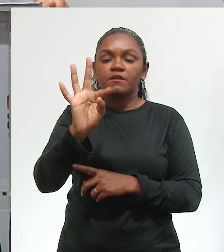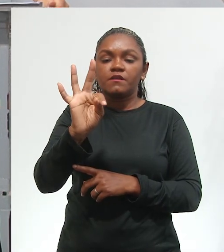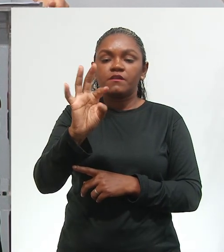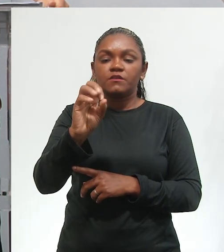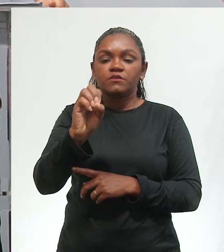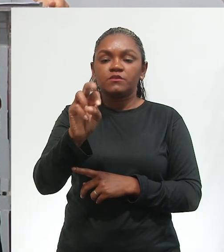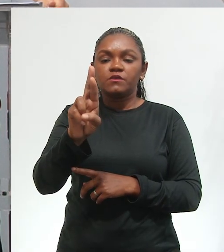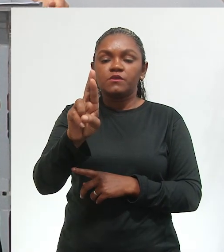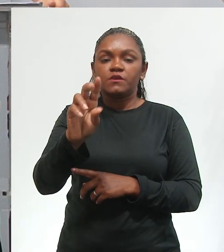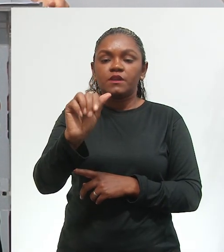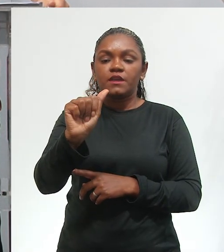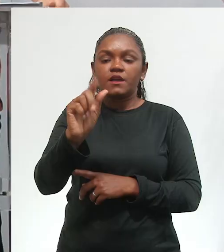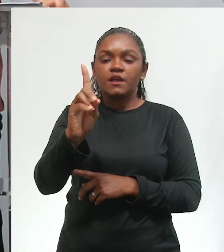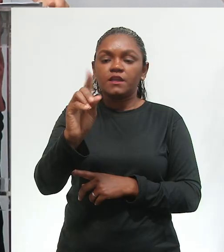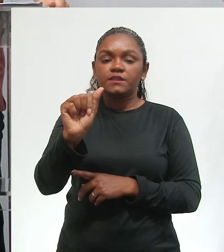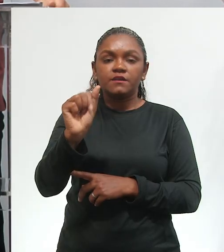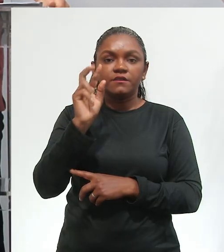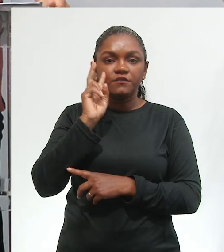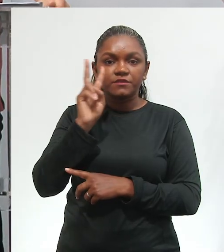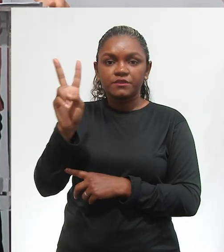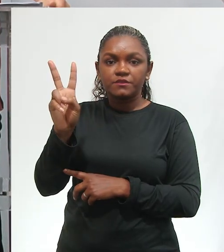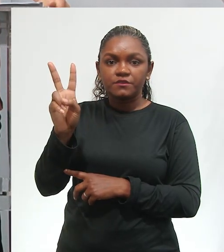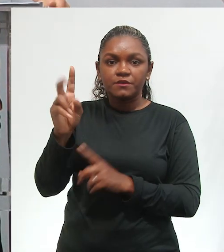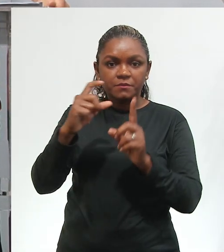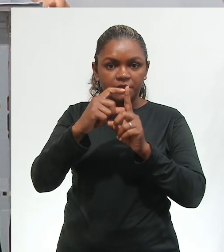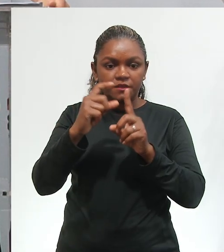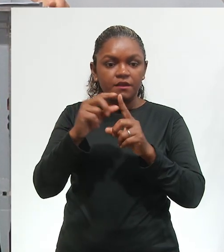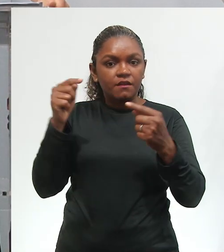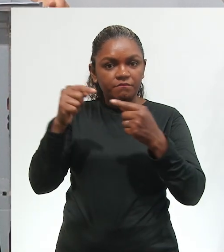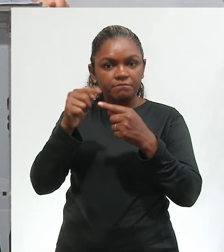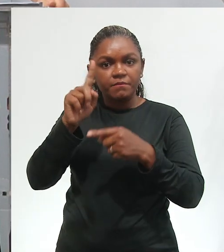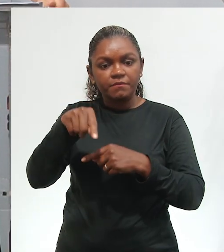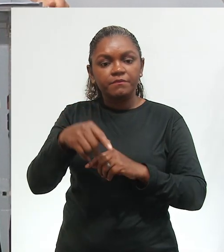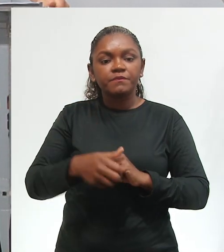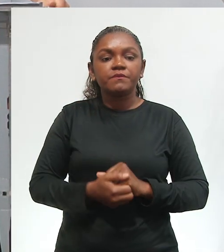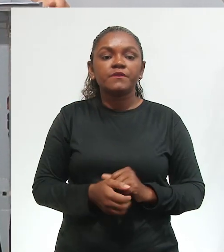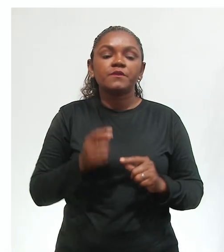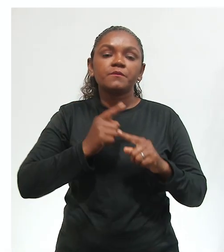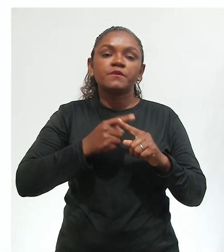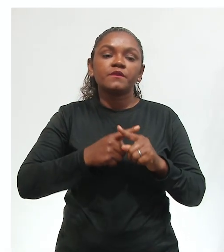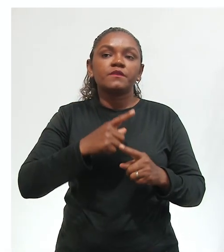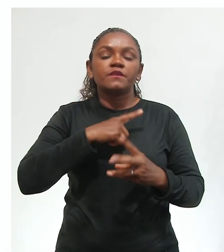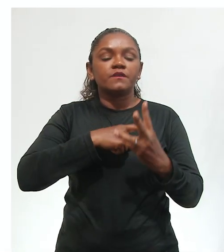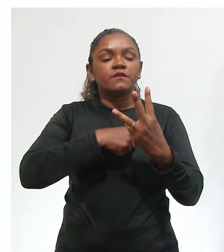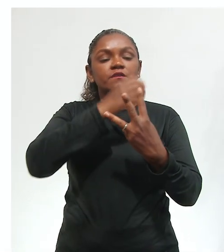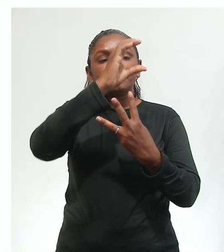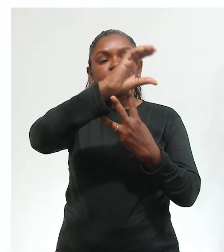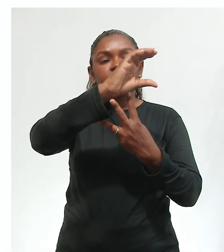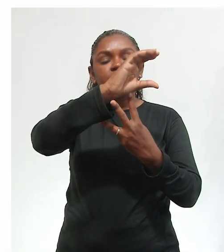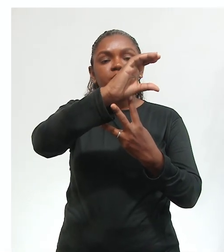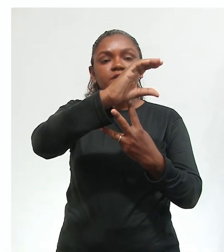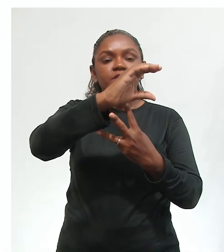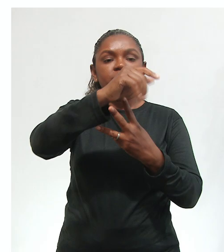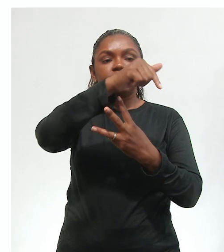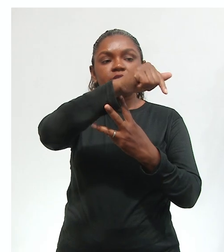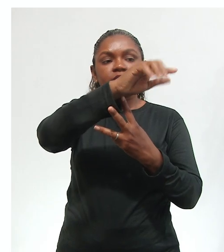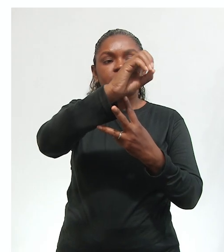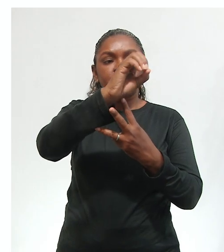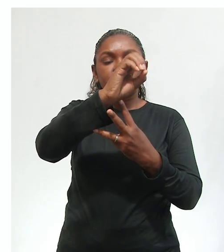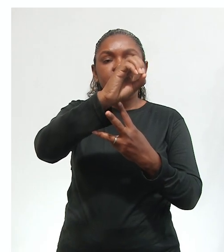temos 7 centenas mais 4 dezenas